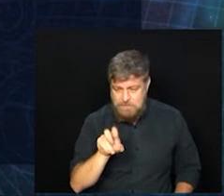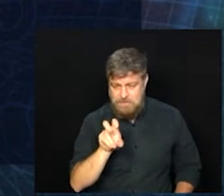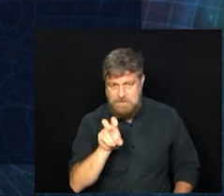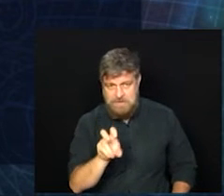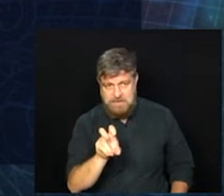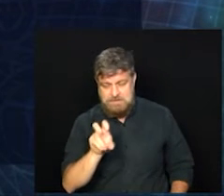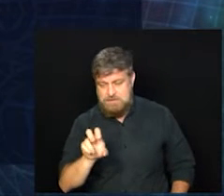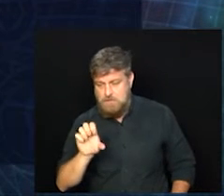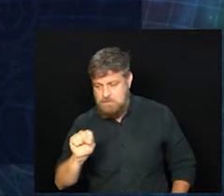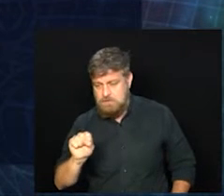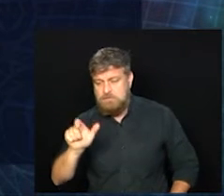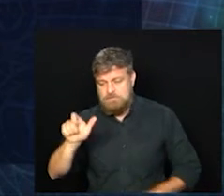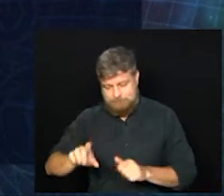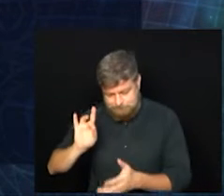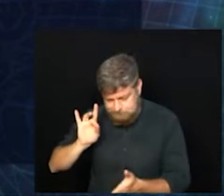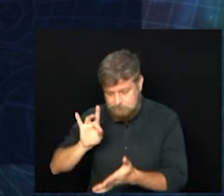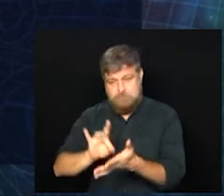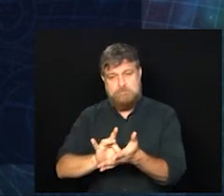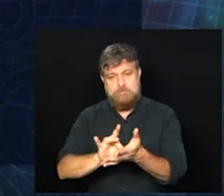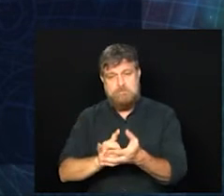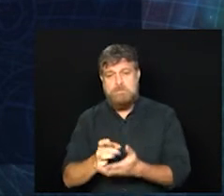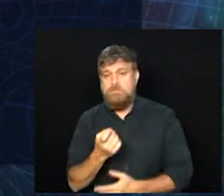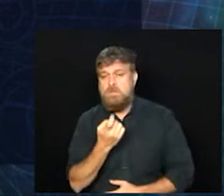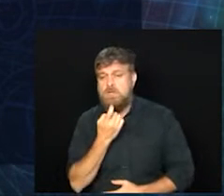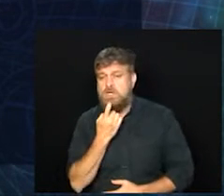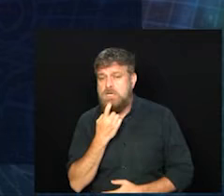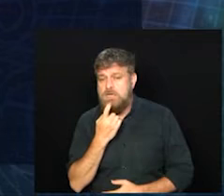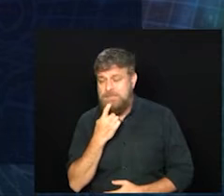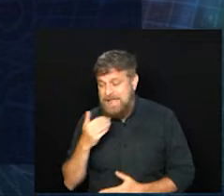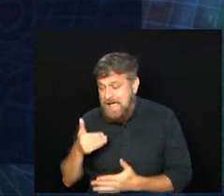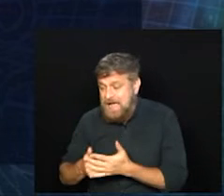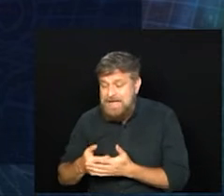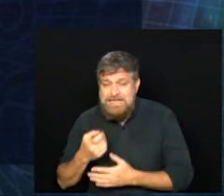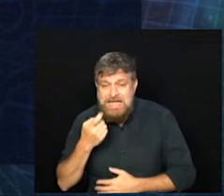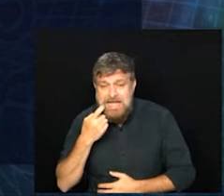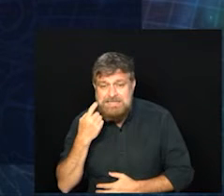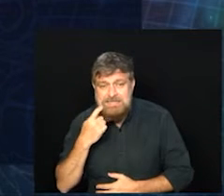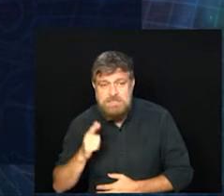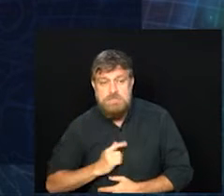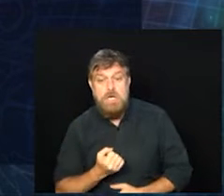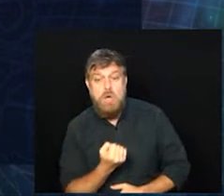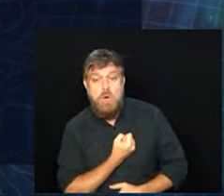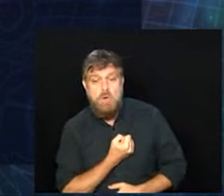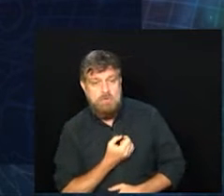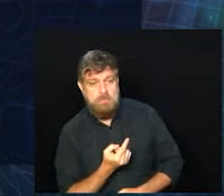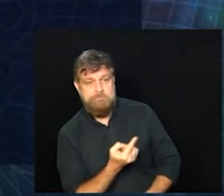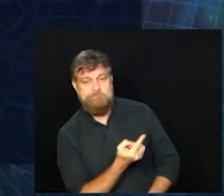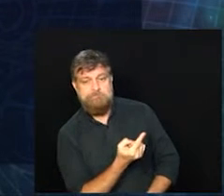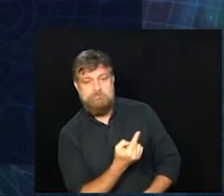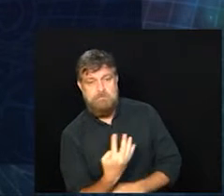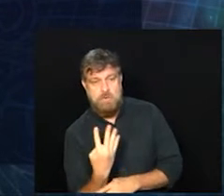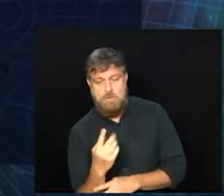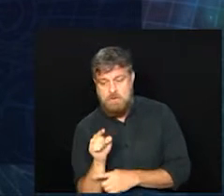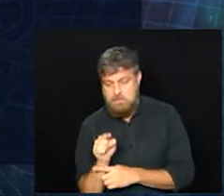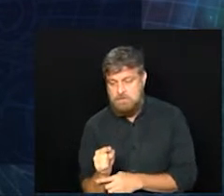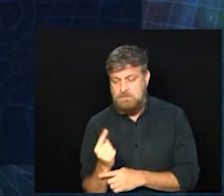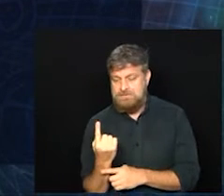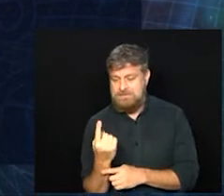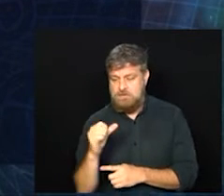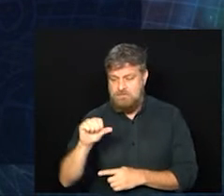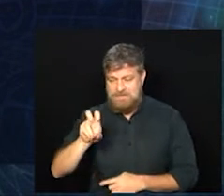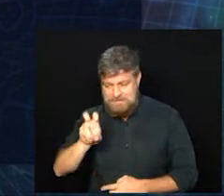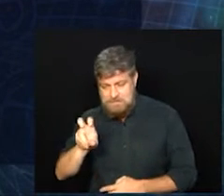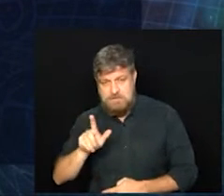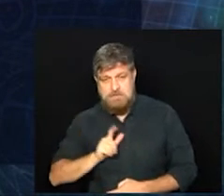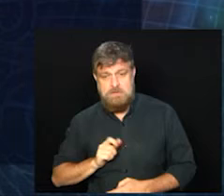10.558 mortes confirmadas. Campinas, até a última sexta-feira, tinha 4.195 óbitos devido à doença.